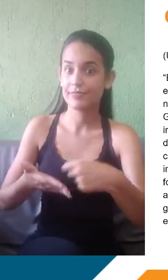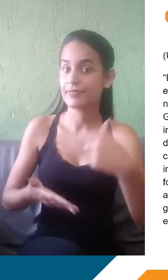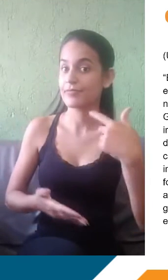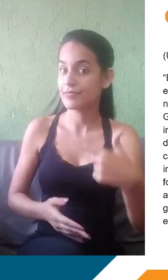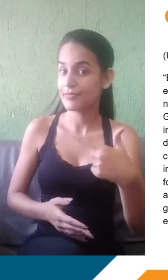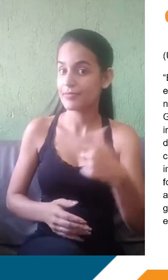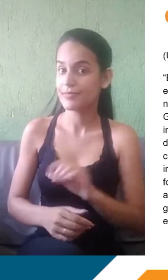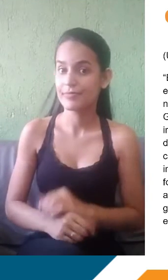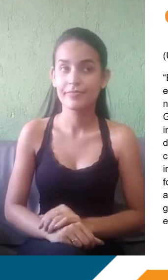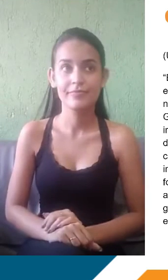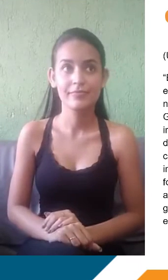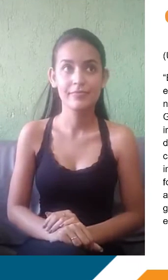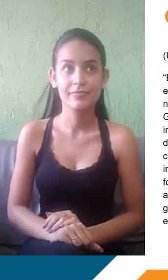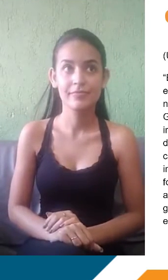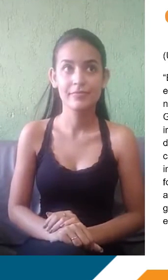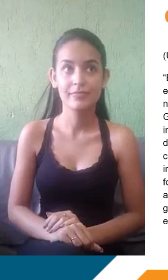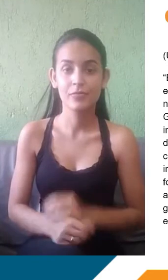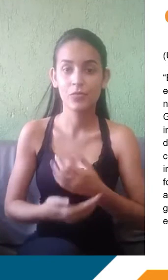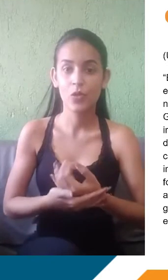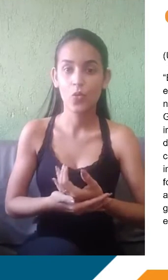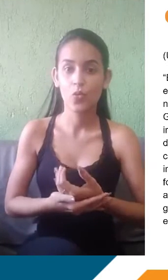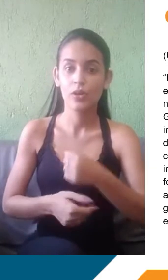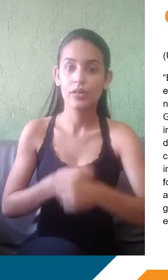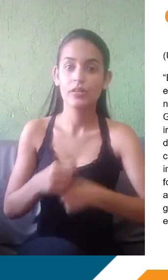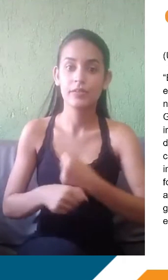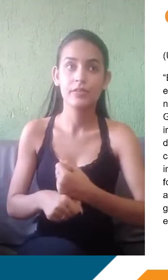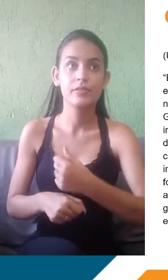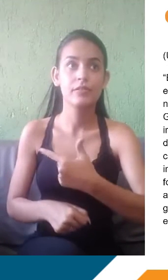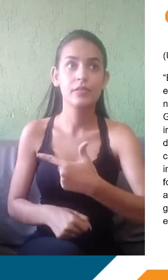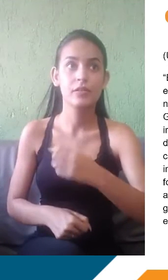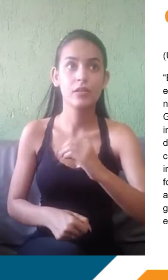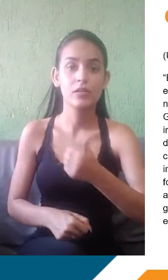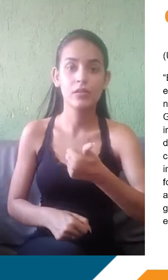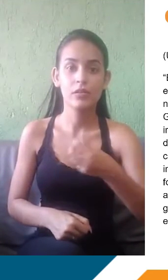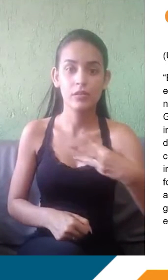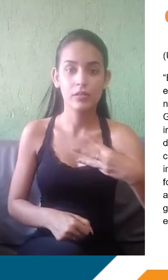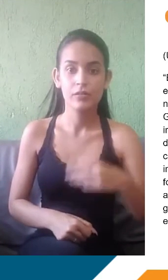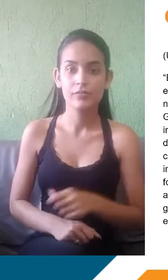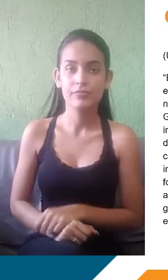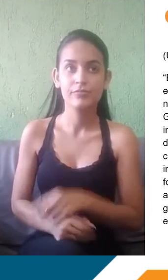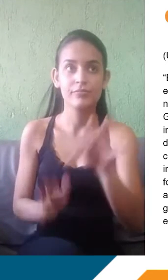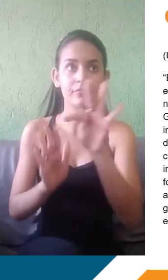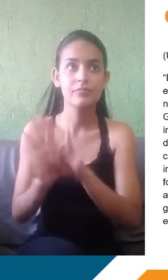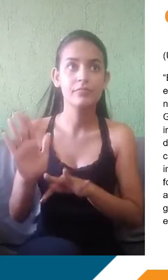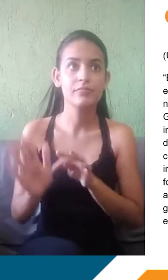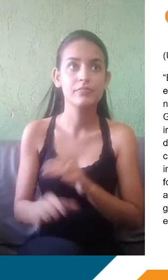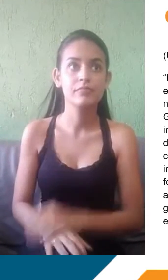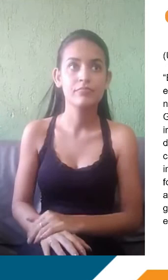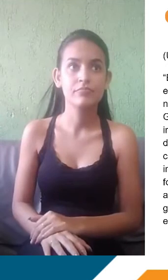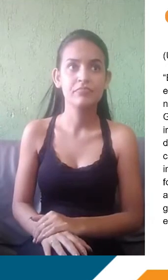Questão 2. Retirada do Exame de Qualificação de 2013 da UERJ. Texto para a